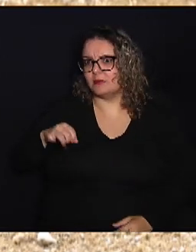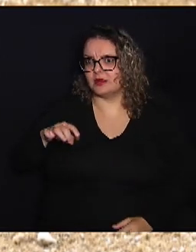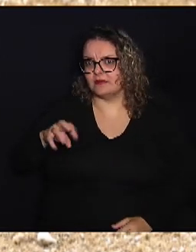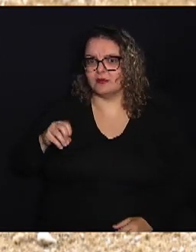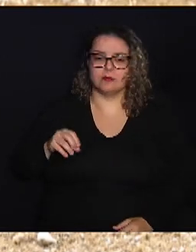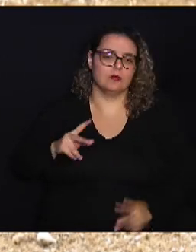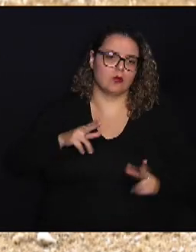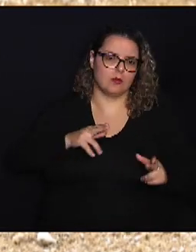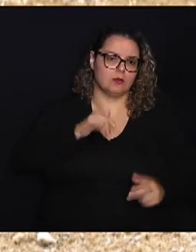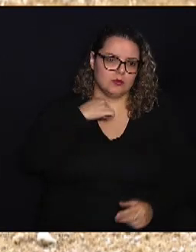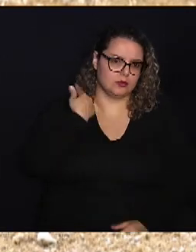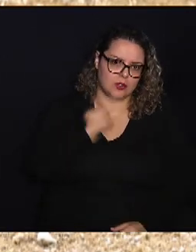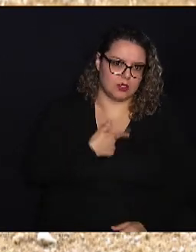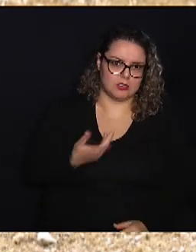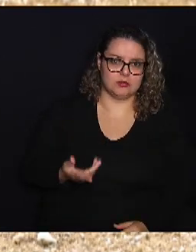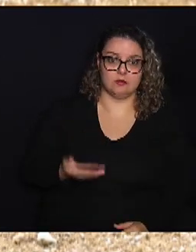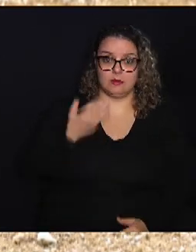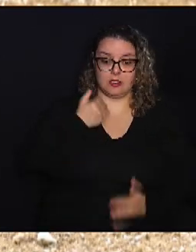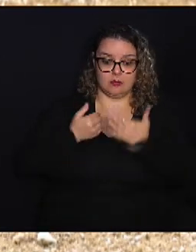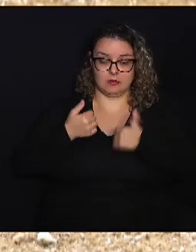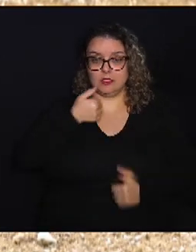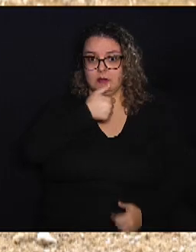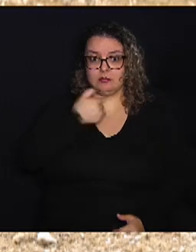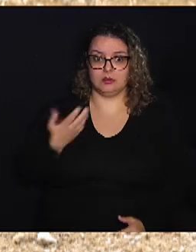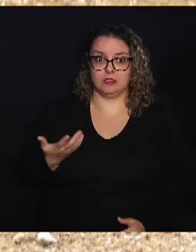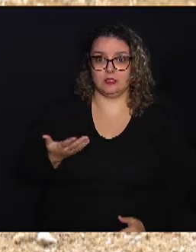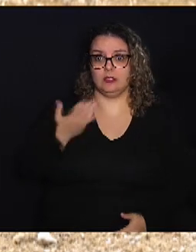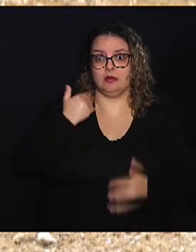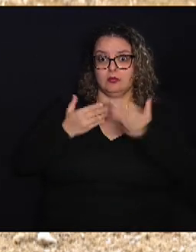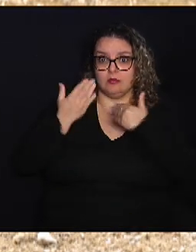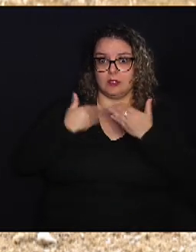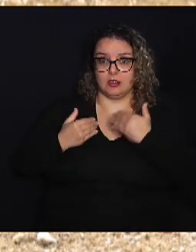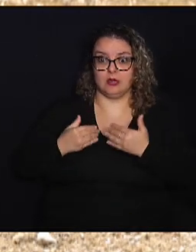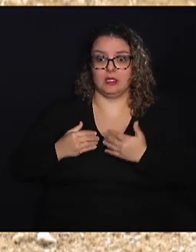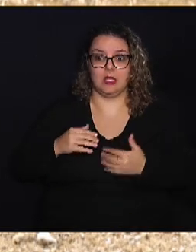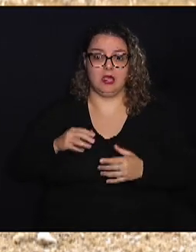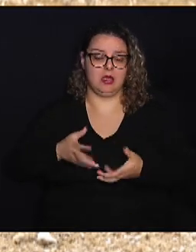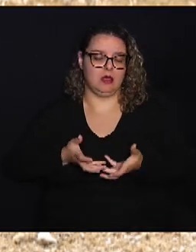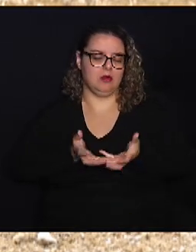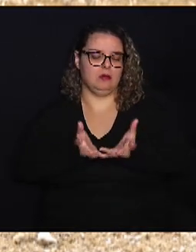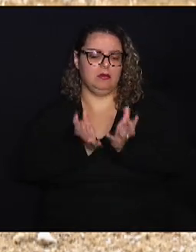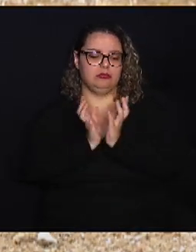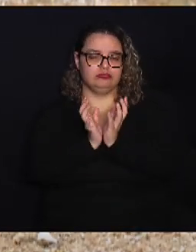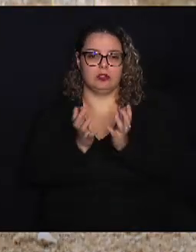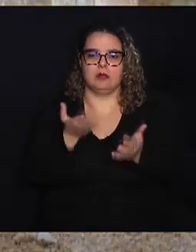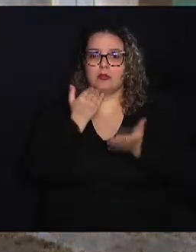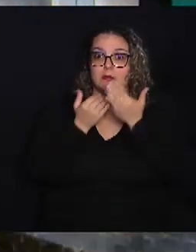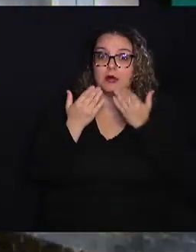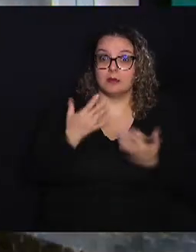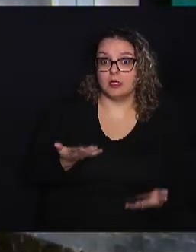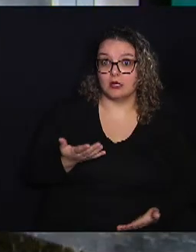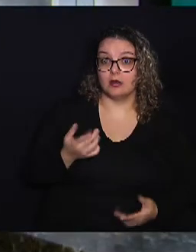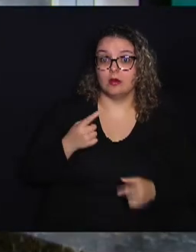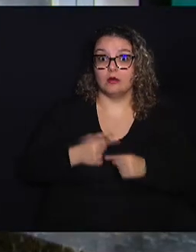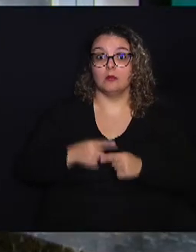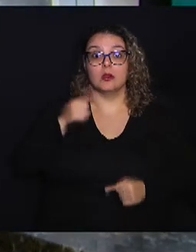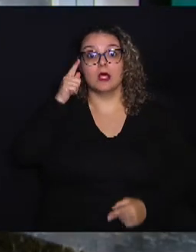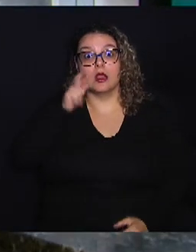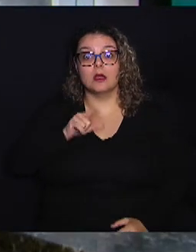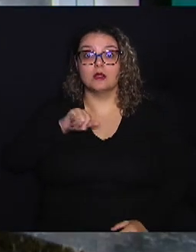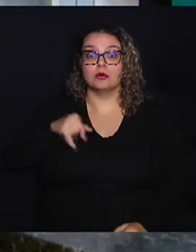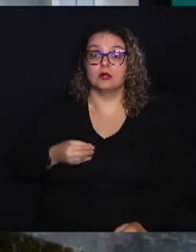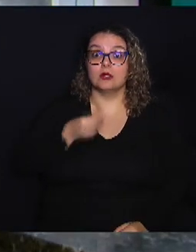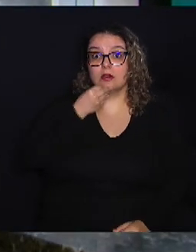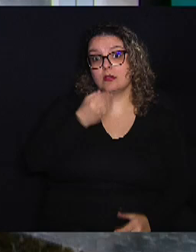exemplo, se a gente quer fazer uma dieta, alguma coisa assim, a gente come bastante alface, bastante folhas, né? Porque a gente não consegue aproveitar